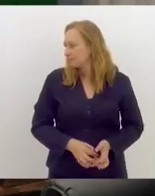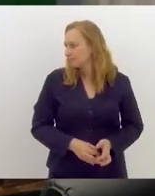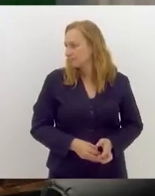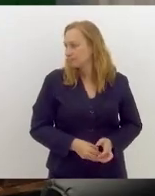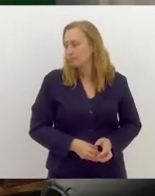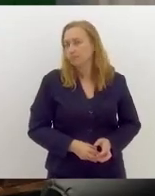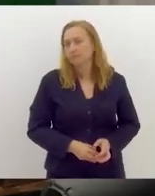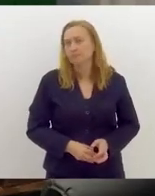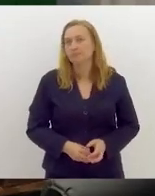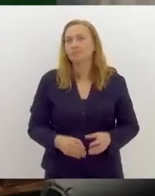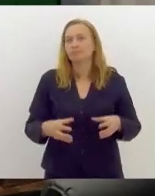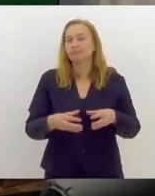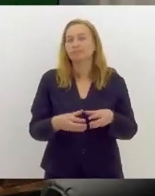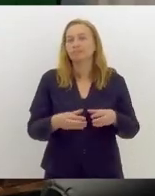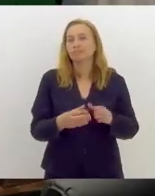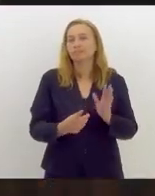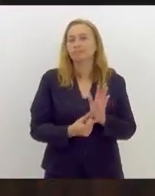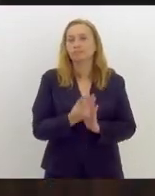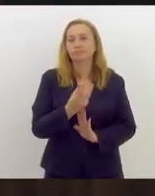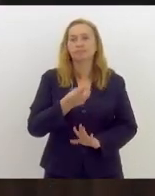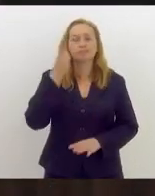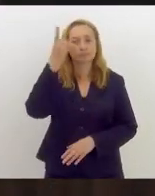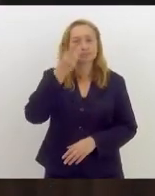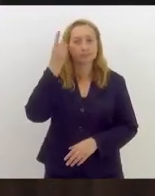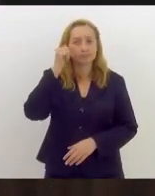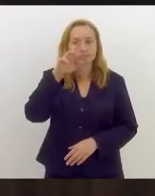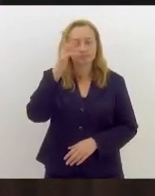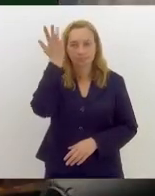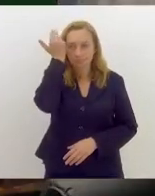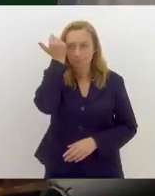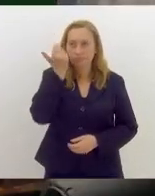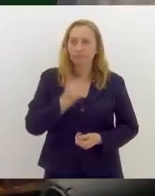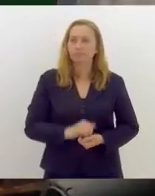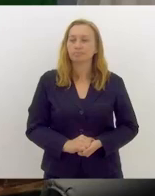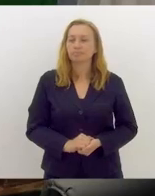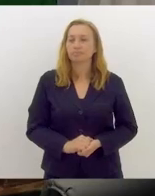pela comissão de orçamento Deputado Eliomar Coelho